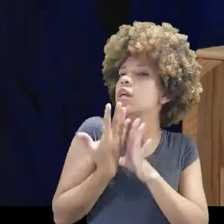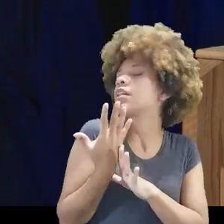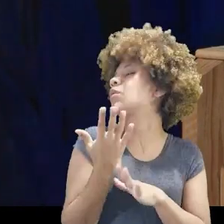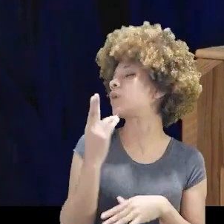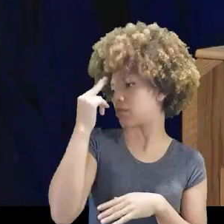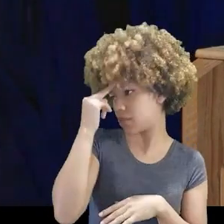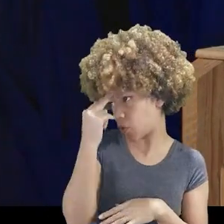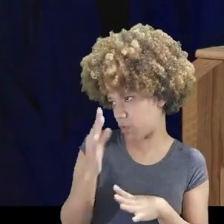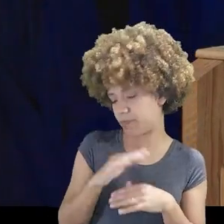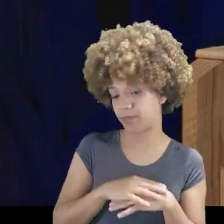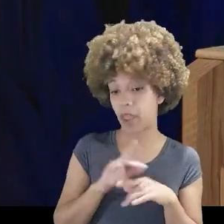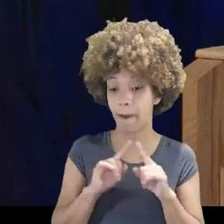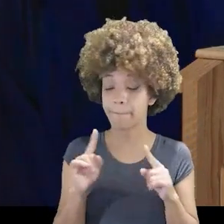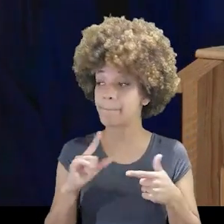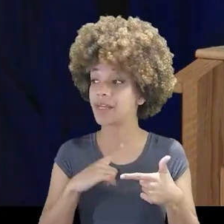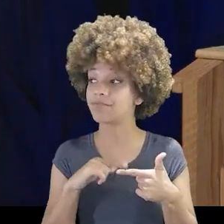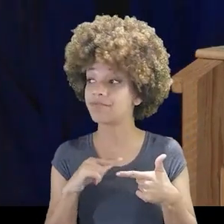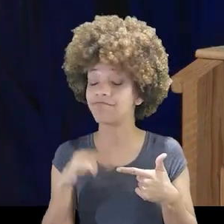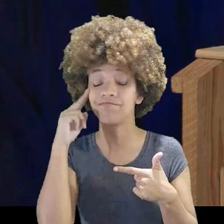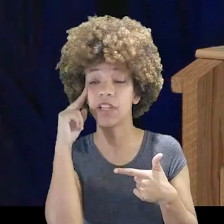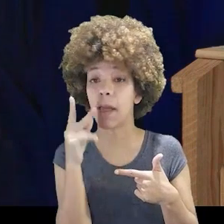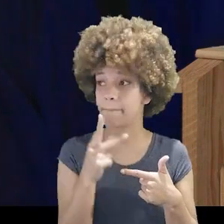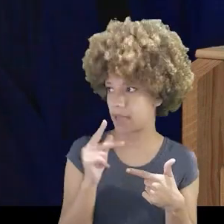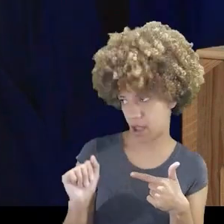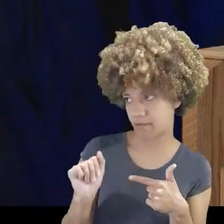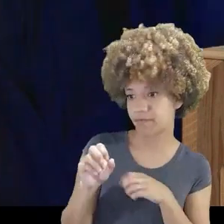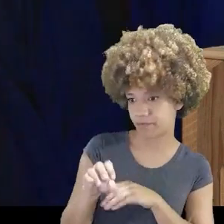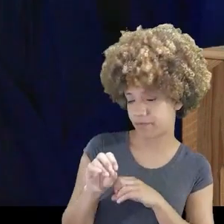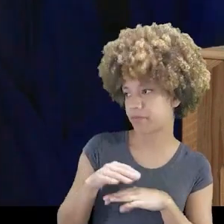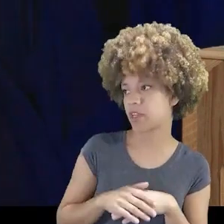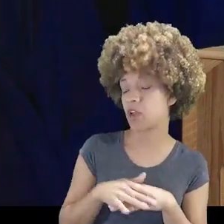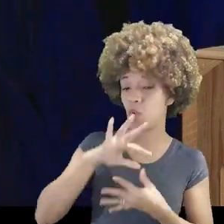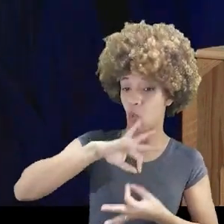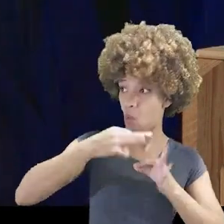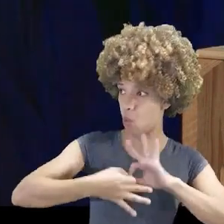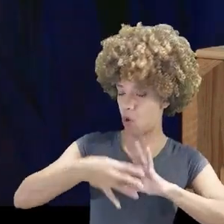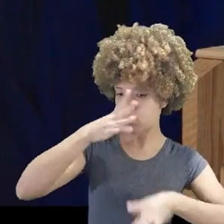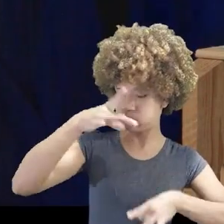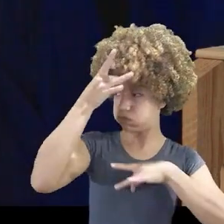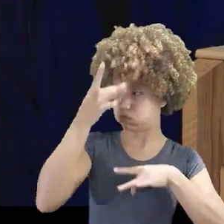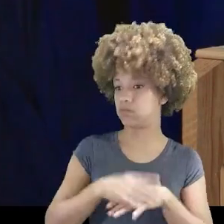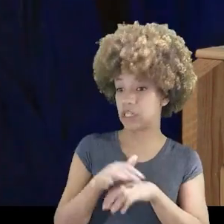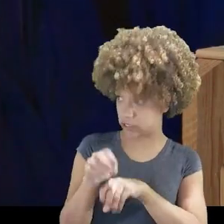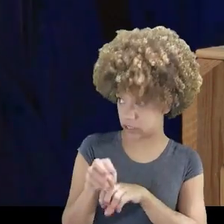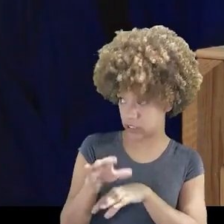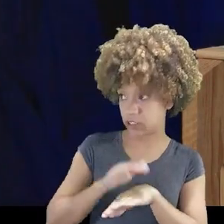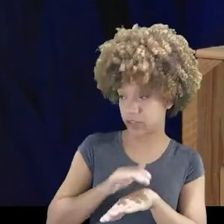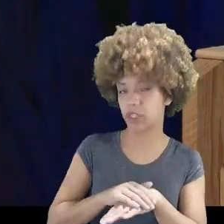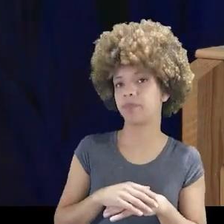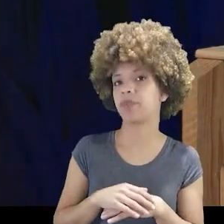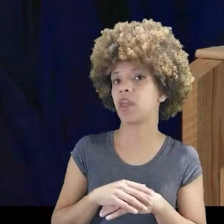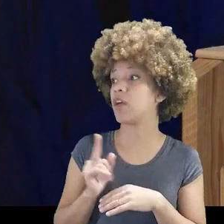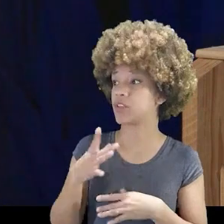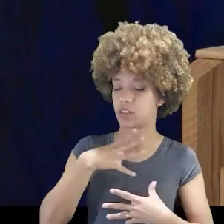crio esse sonho mas existe o sonho né sonha pa o dólar diz projeção astral você a gente até ensina a fazer